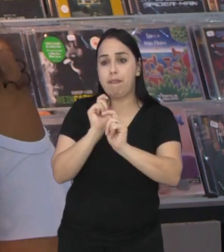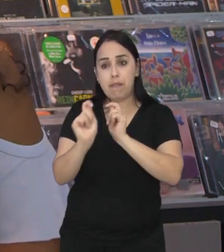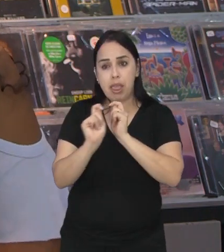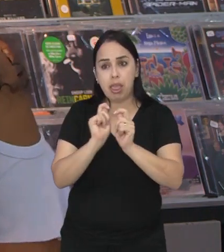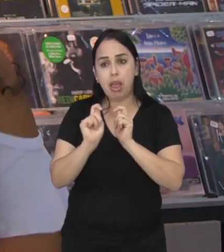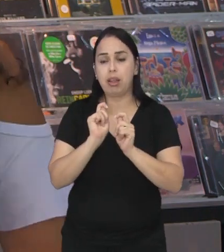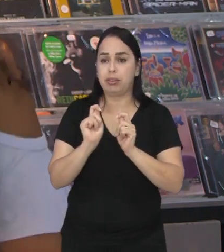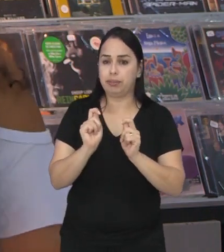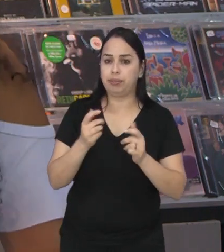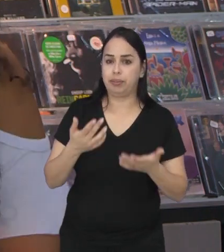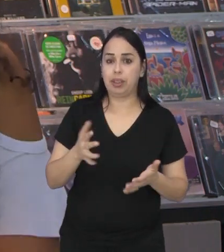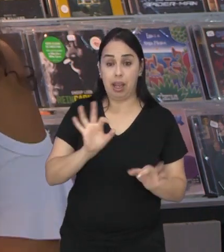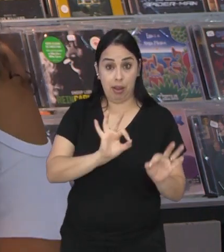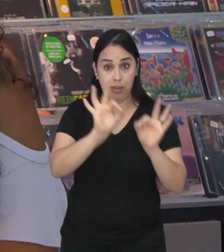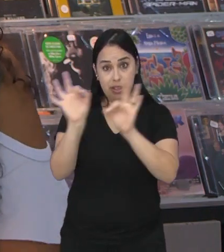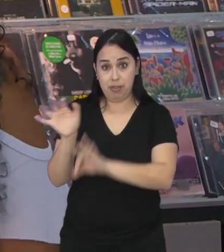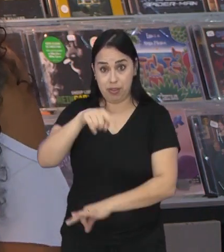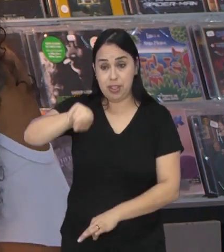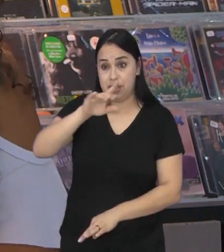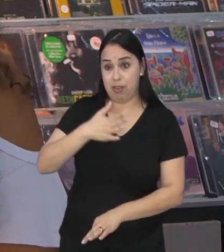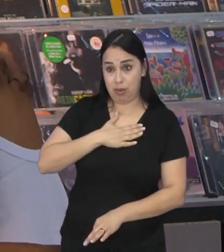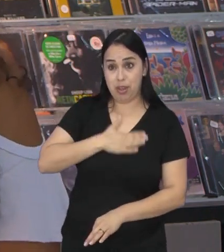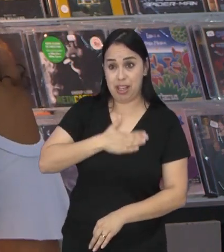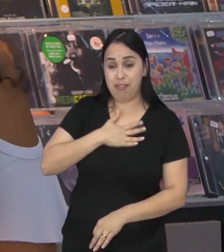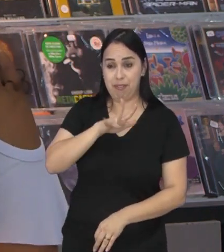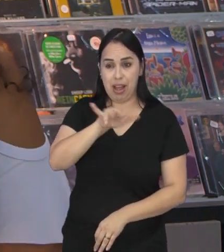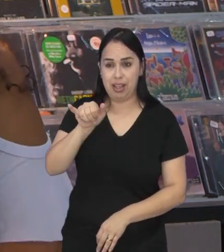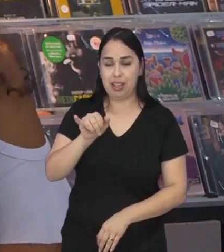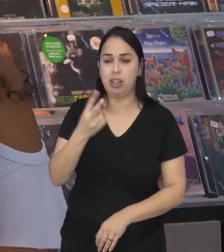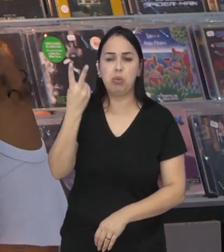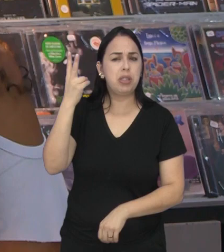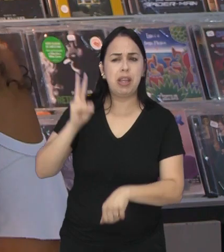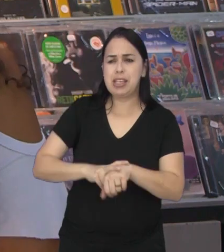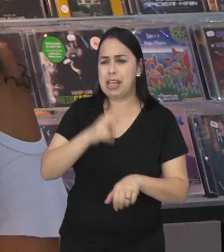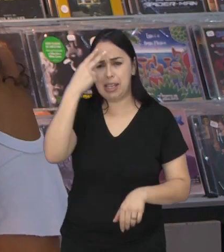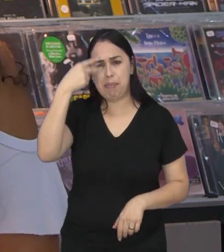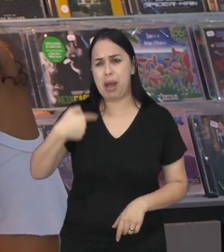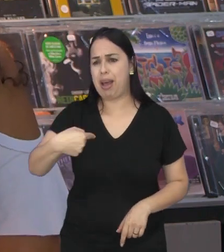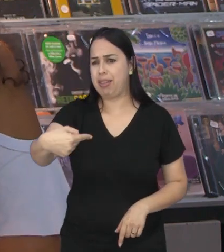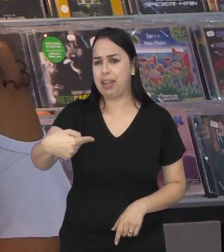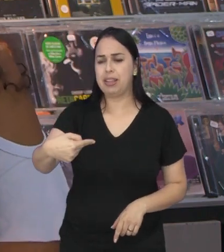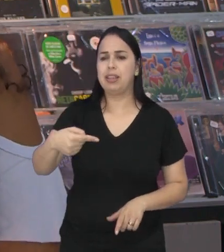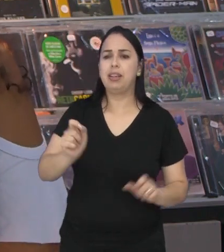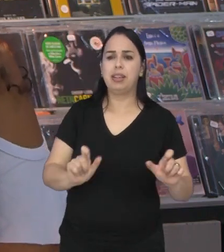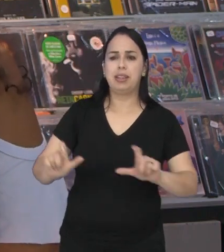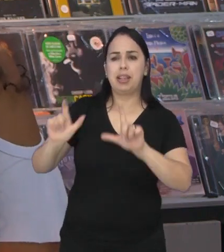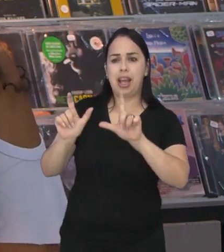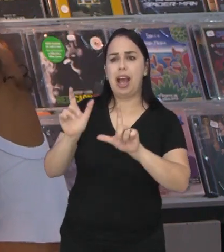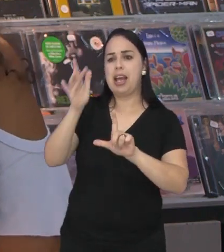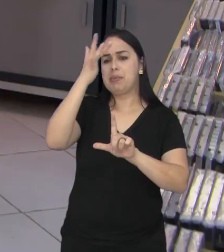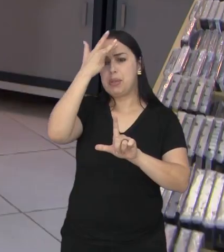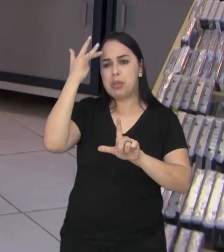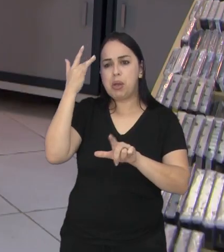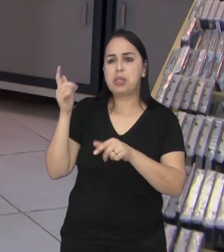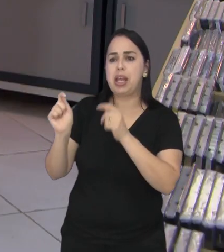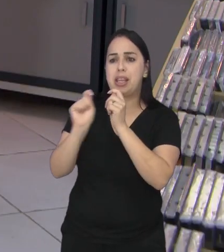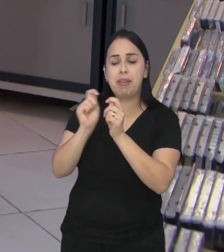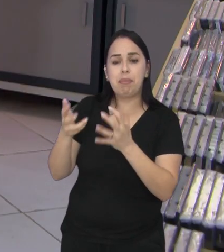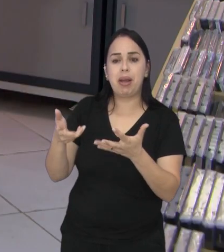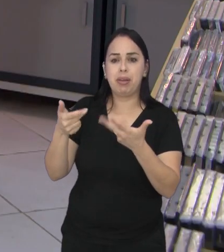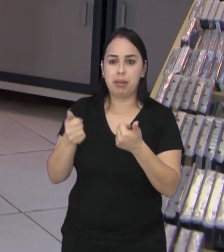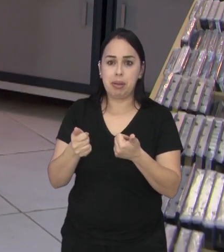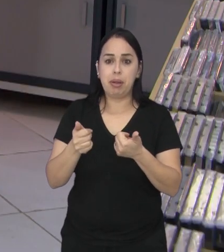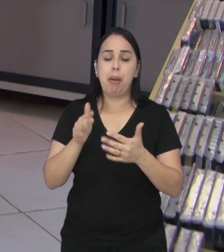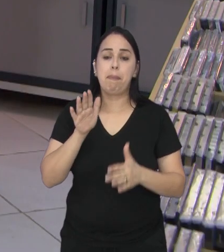pessoas, enfim, assistam que vocês vão ver, vocês vão gostar 2 vezes por semana, programinha lá, várias pessoas incríveis. Só que aí,